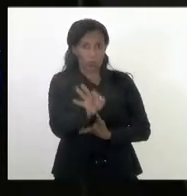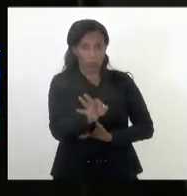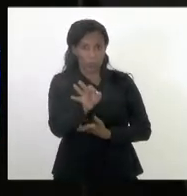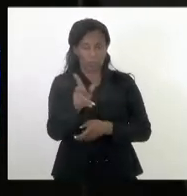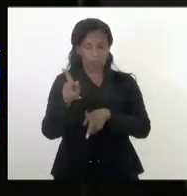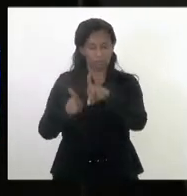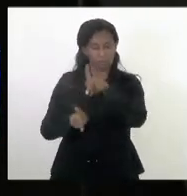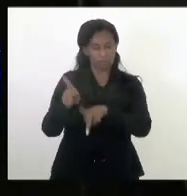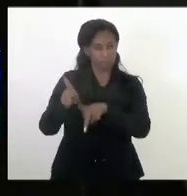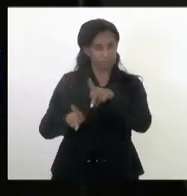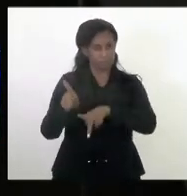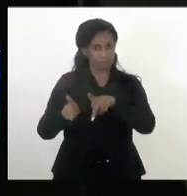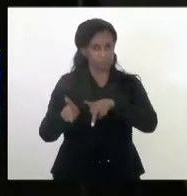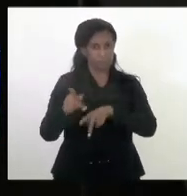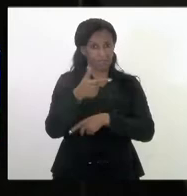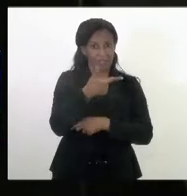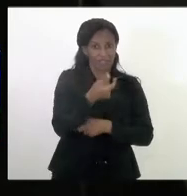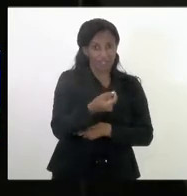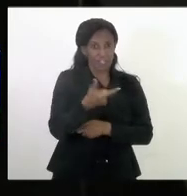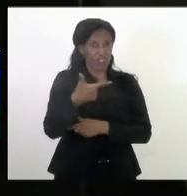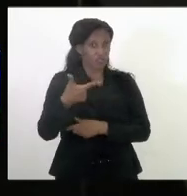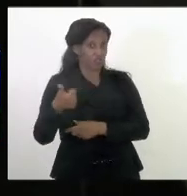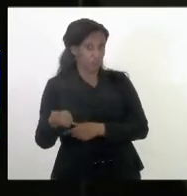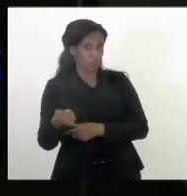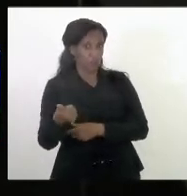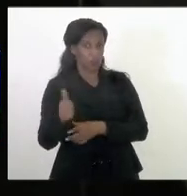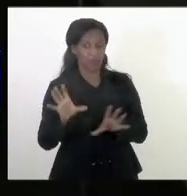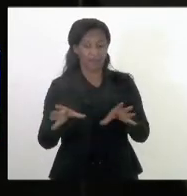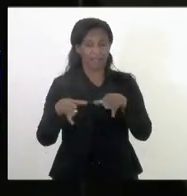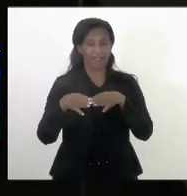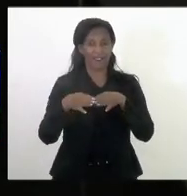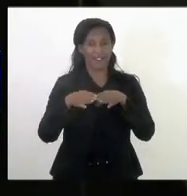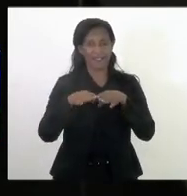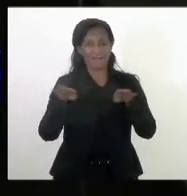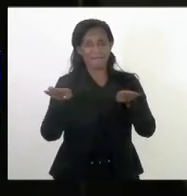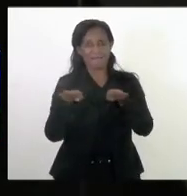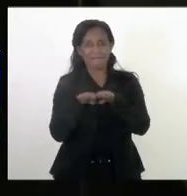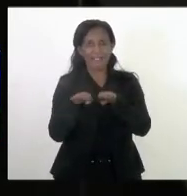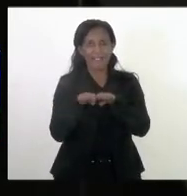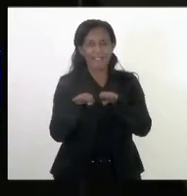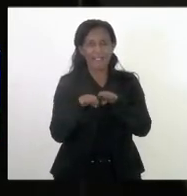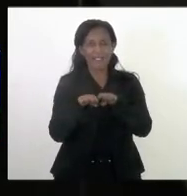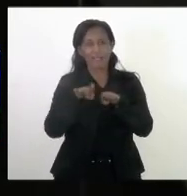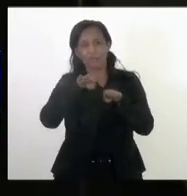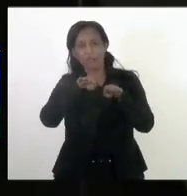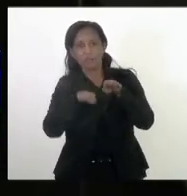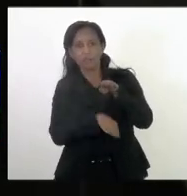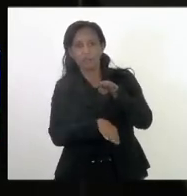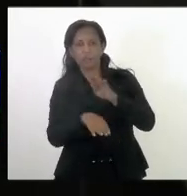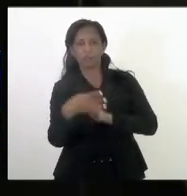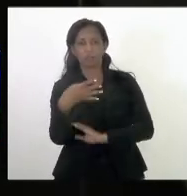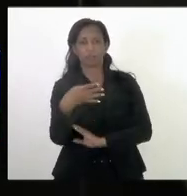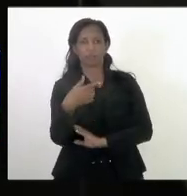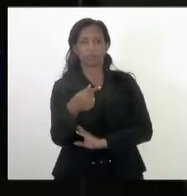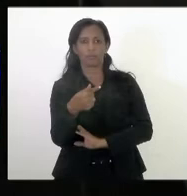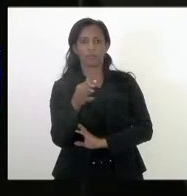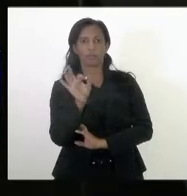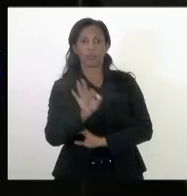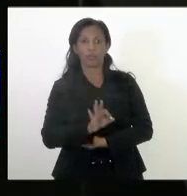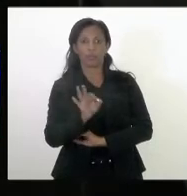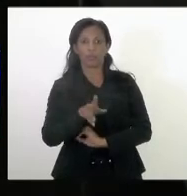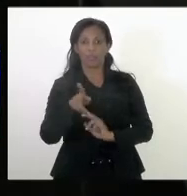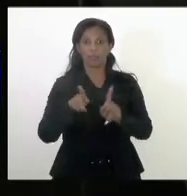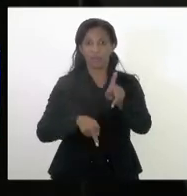em 2021 a classe média diminuiu para 47% da população. Isso